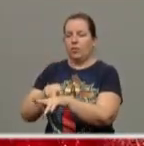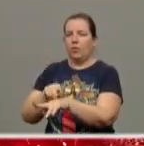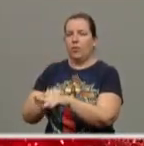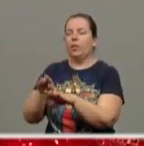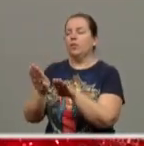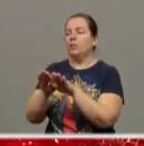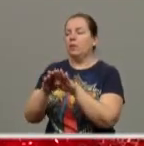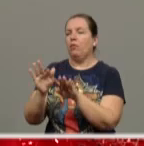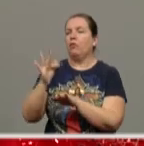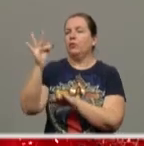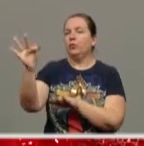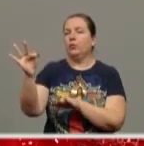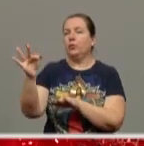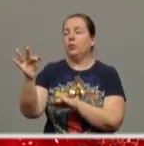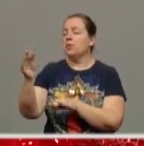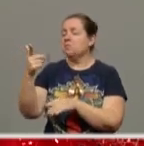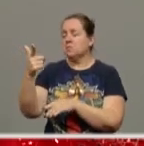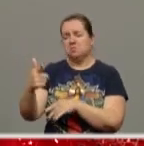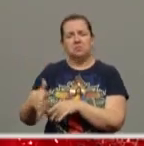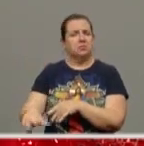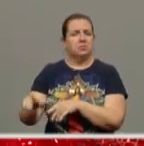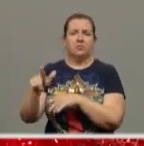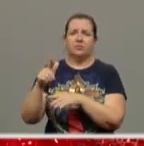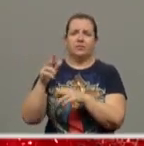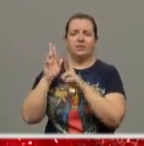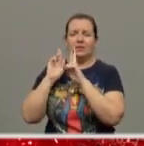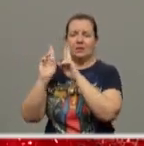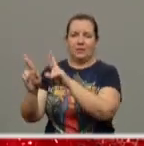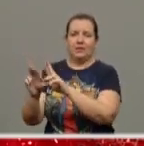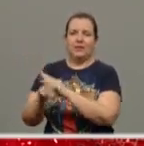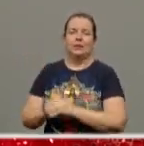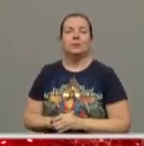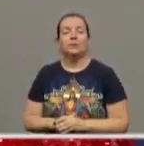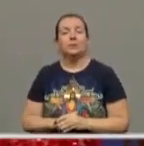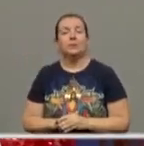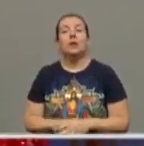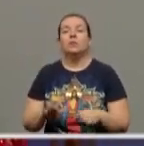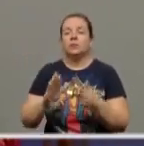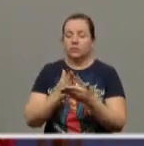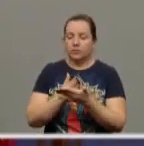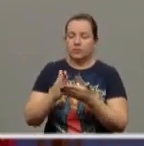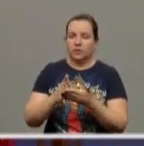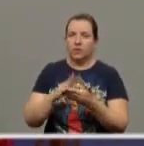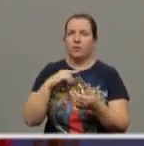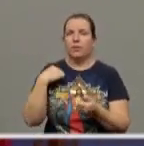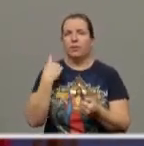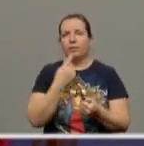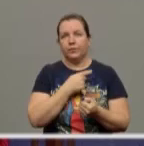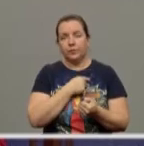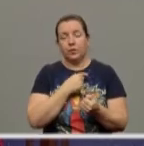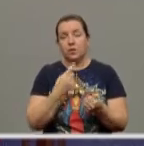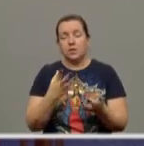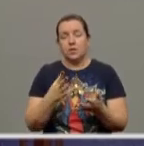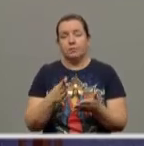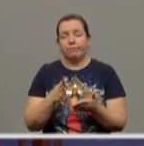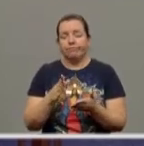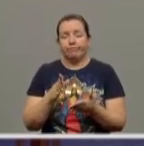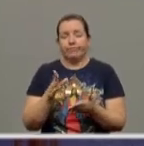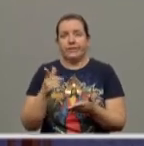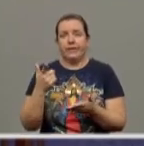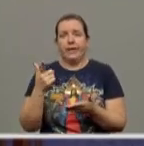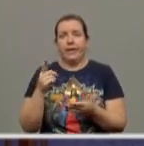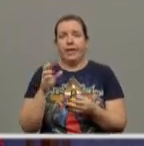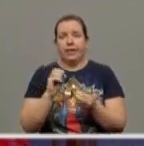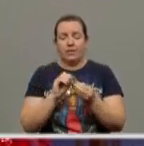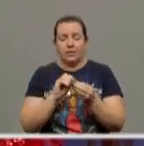continuar respeitando. Você está entendendo? Então, desde o início ali, ó. Então, nós fomos pulando etapas. Tem muita gente que pula etapas.